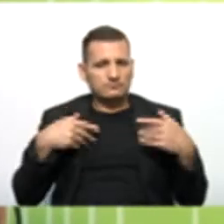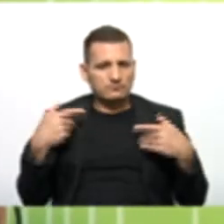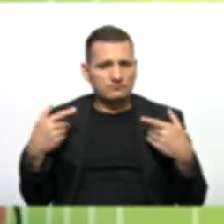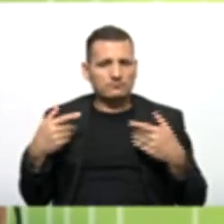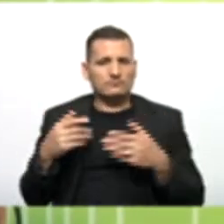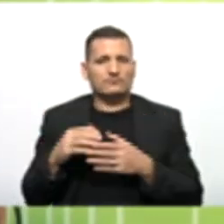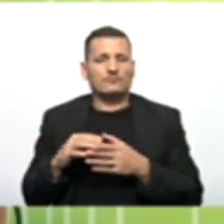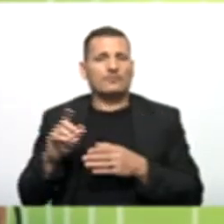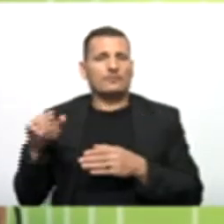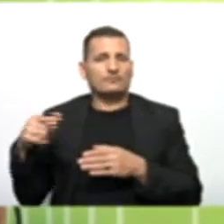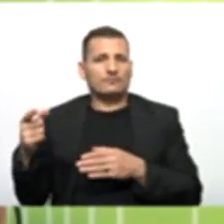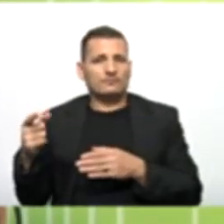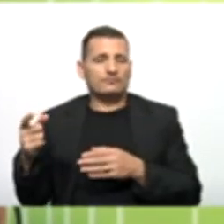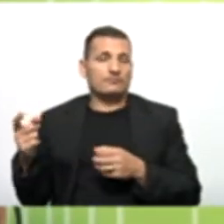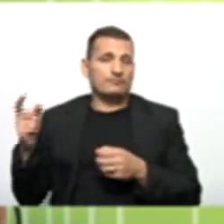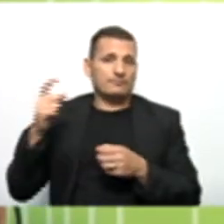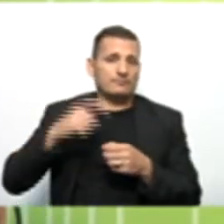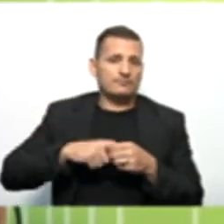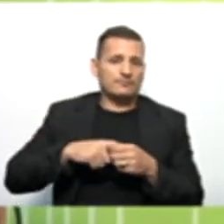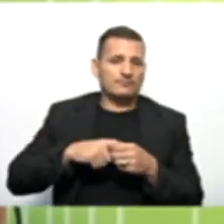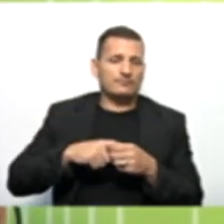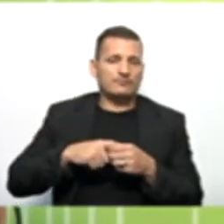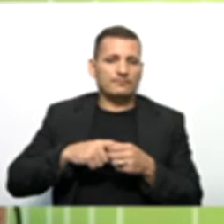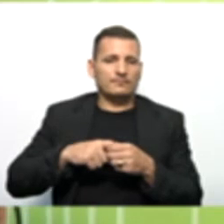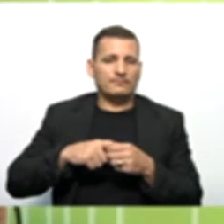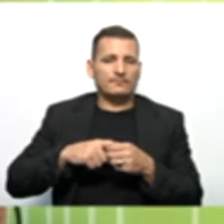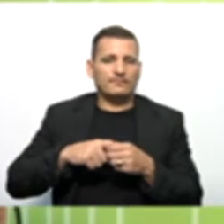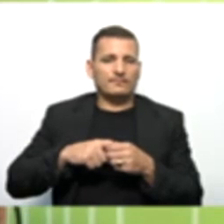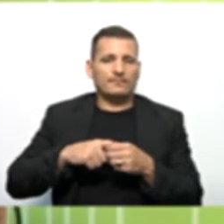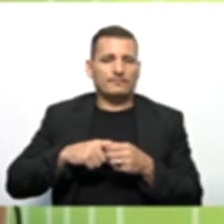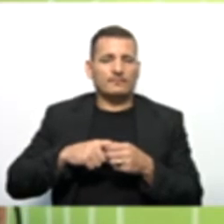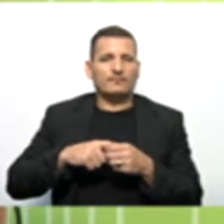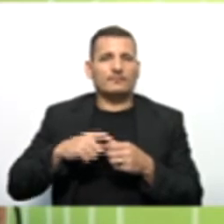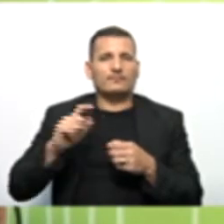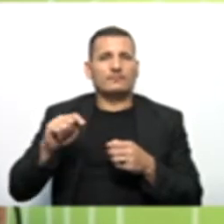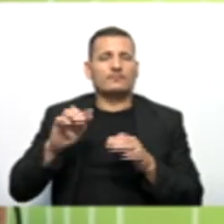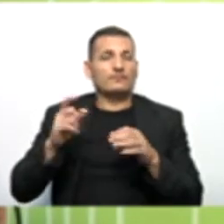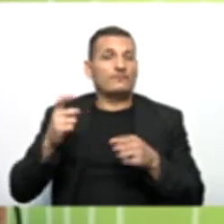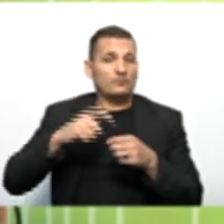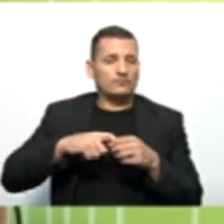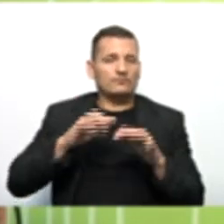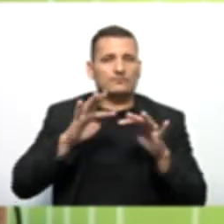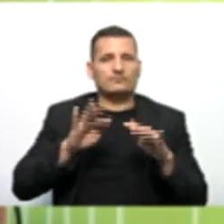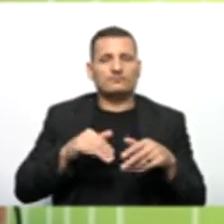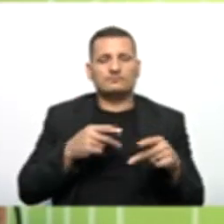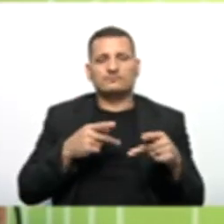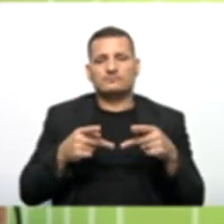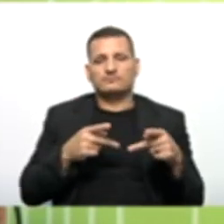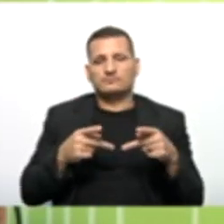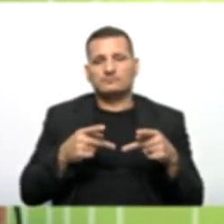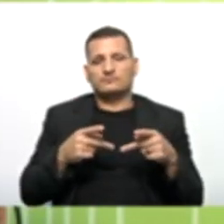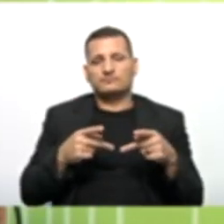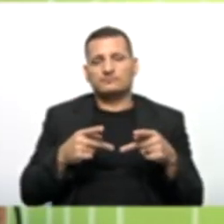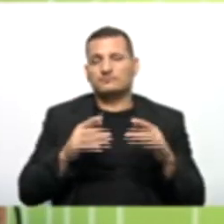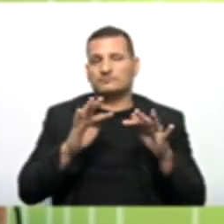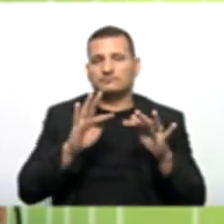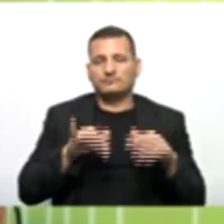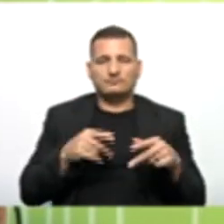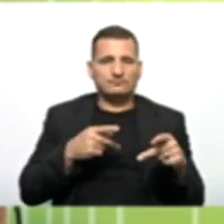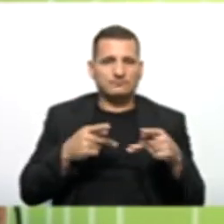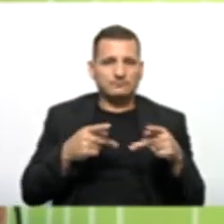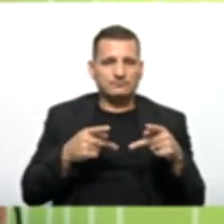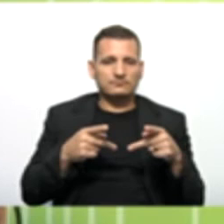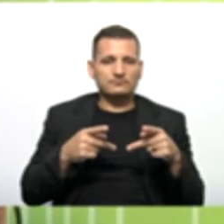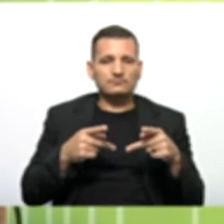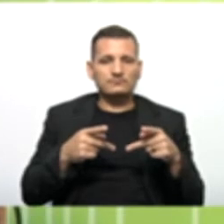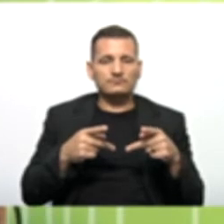E aí quando a gente retorna, a gente vai finalizar o nosso projeto, não é isso? Na mesma hora que a gente finaliza o projeto, a gente